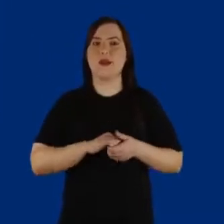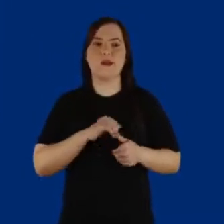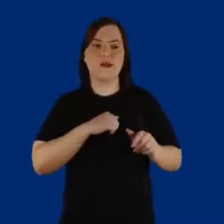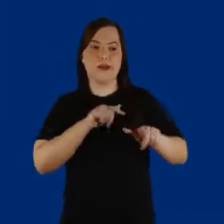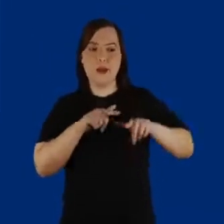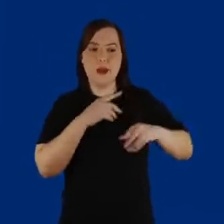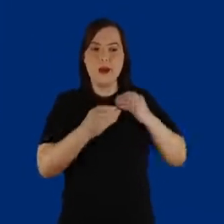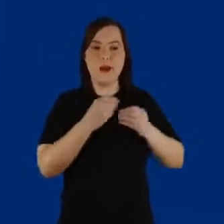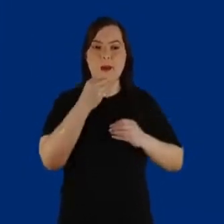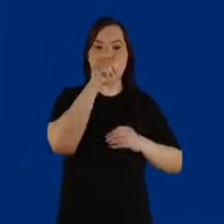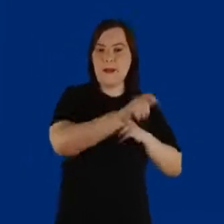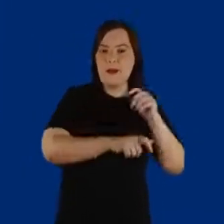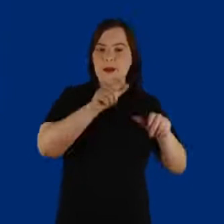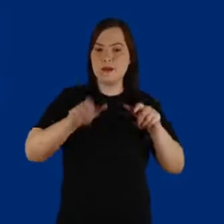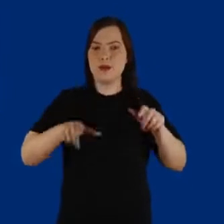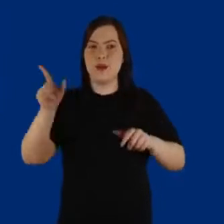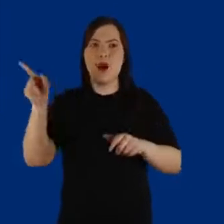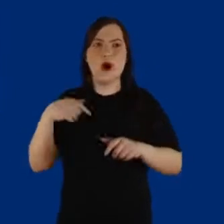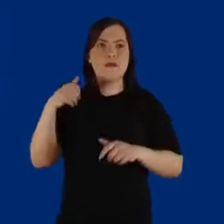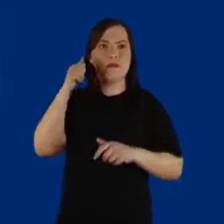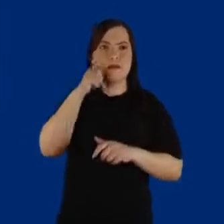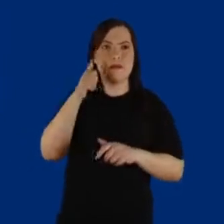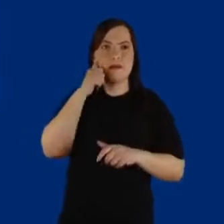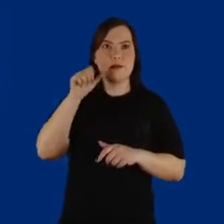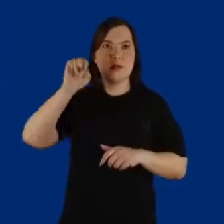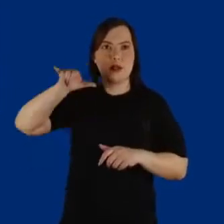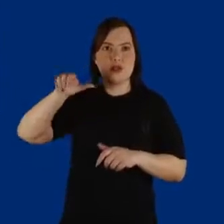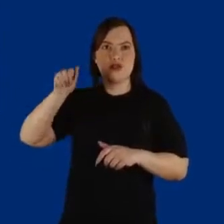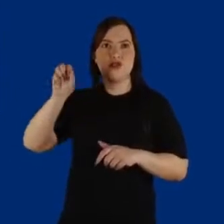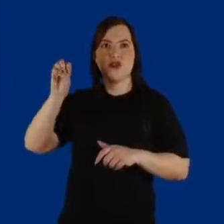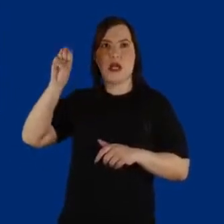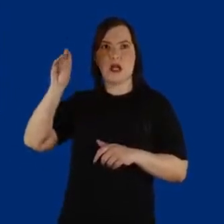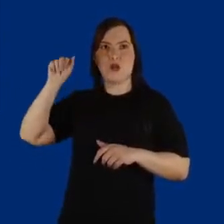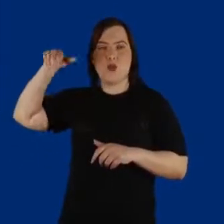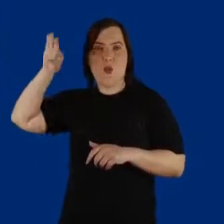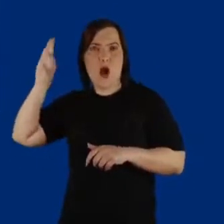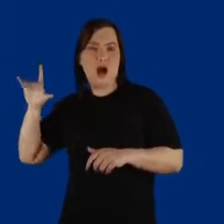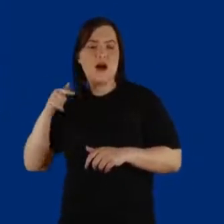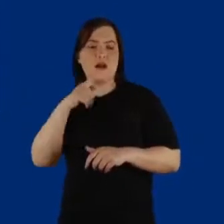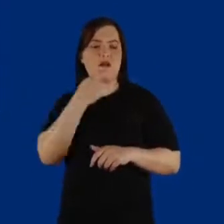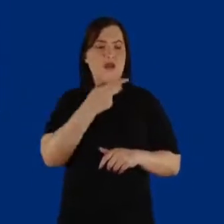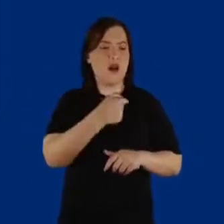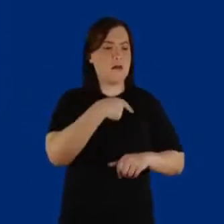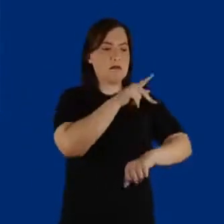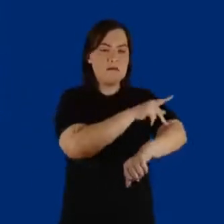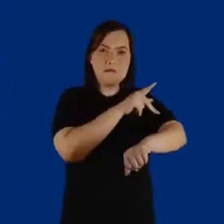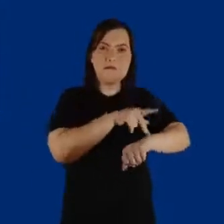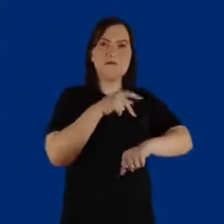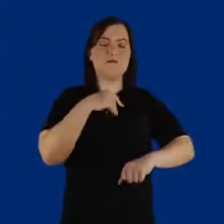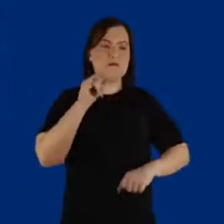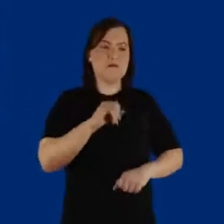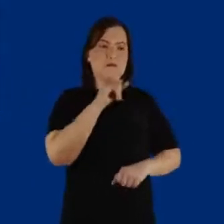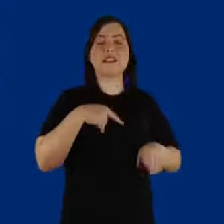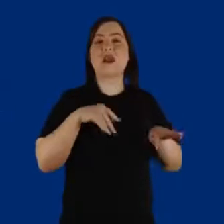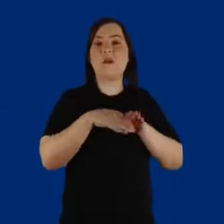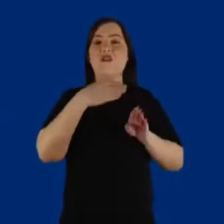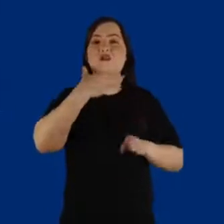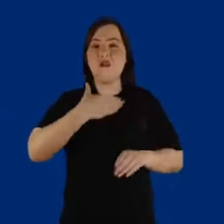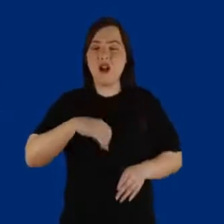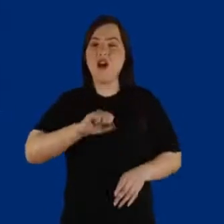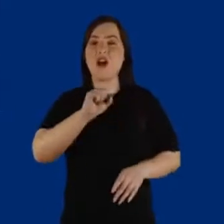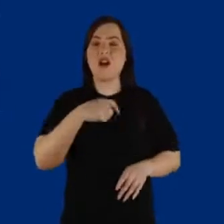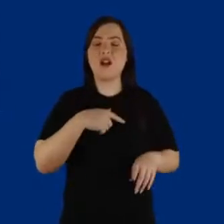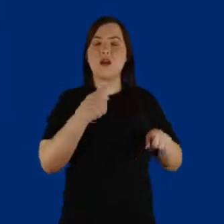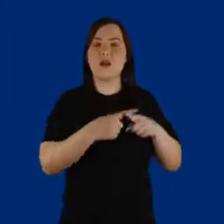trabalhar com pessoas como a Jesuit, que valorizam essa pedagogia, e ainda por cima valoriza o Paulo Freire. O